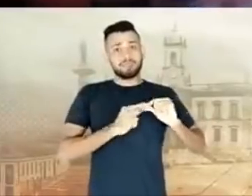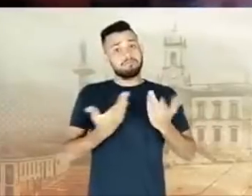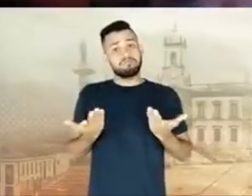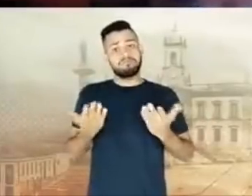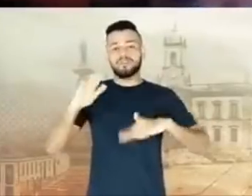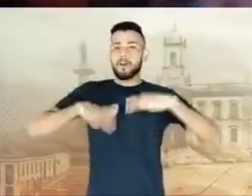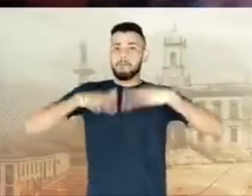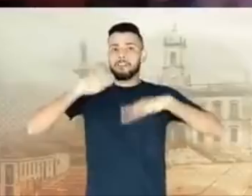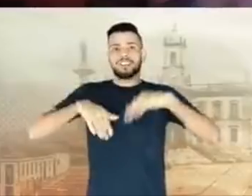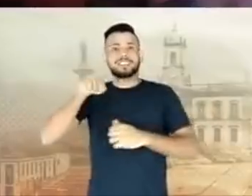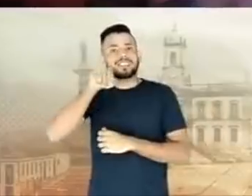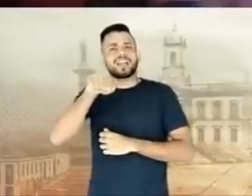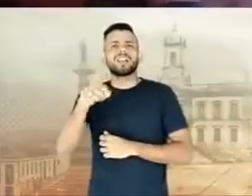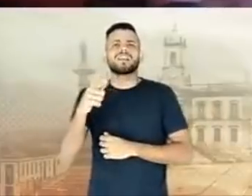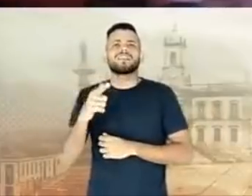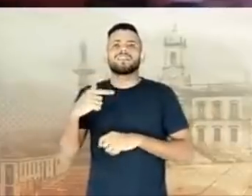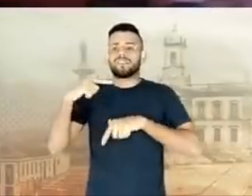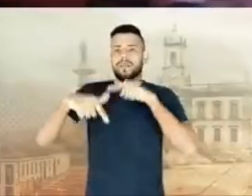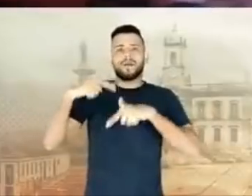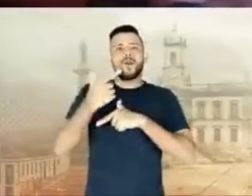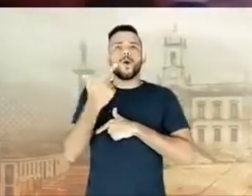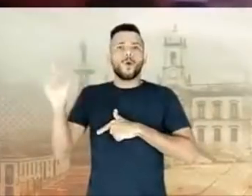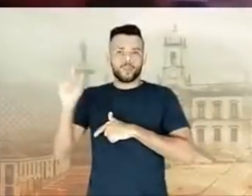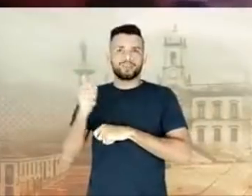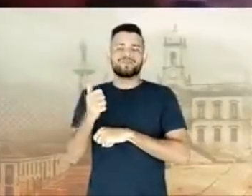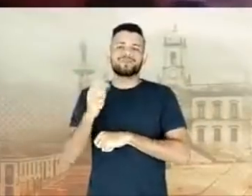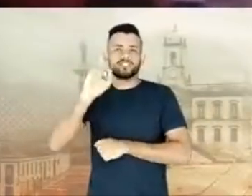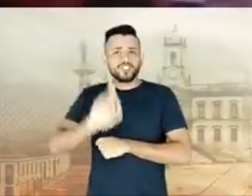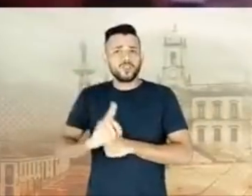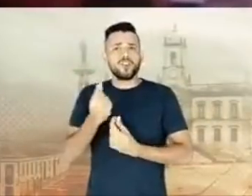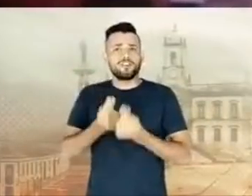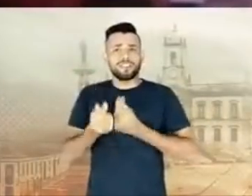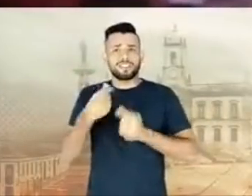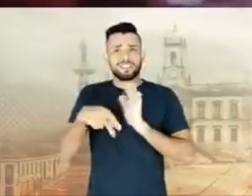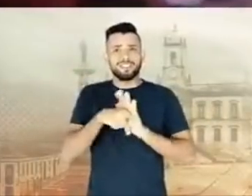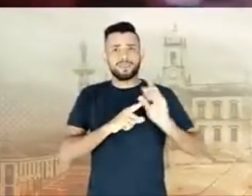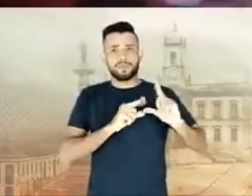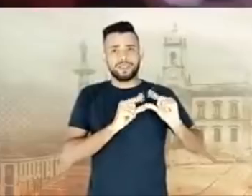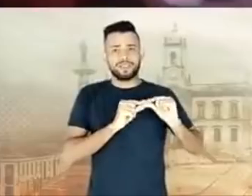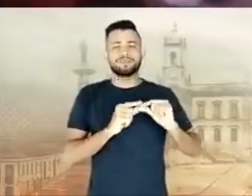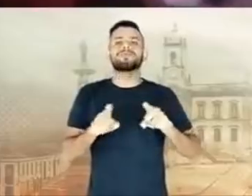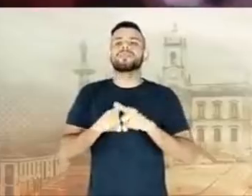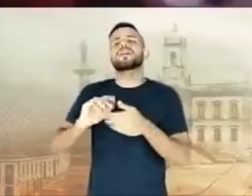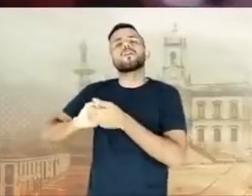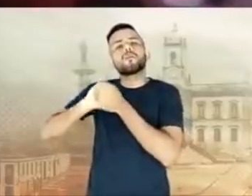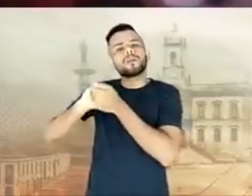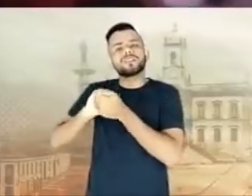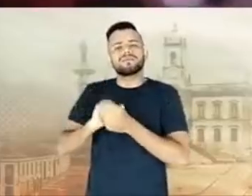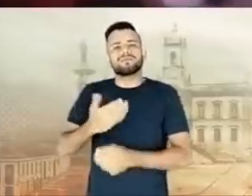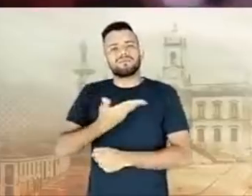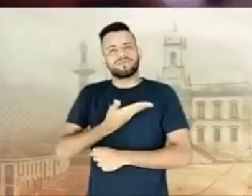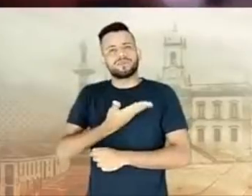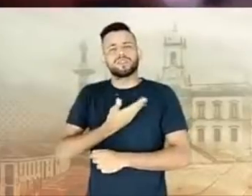arrumar uma outra carreira de diretora financeira do PT. Quero cumprimentar os companheiros governadores,